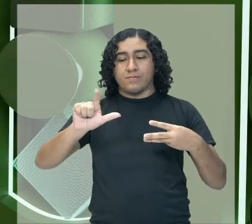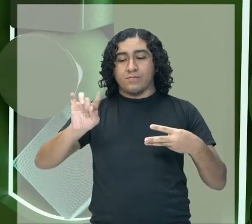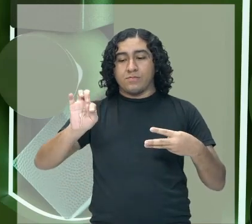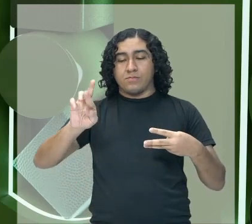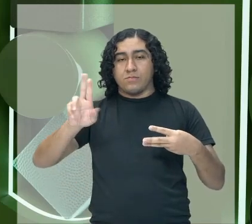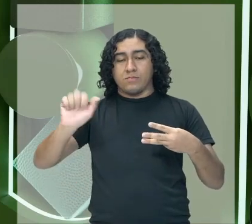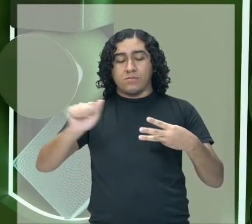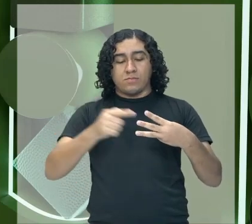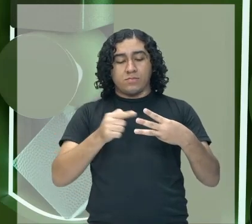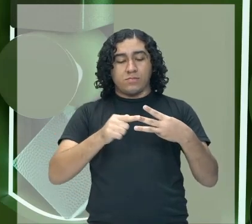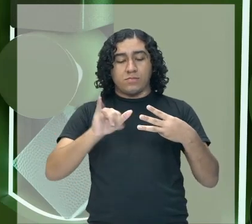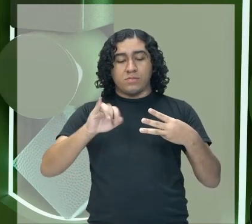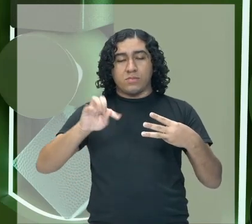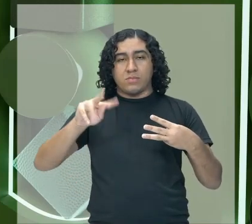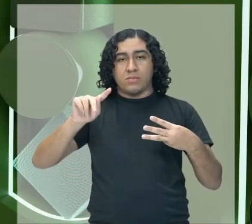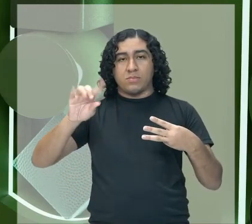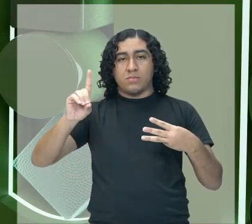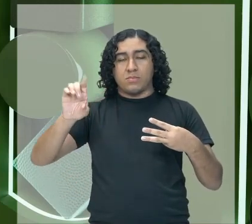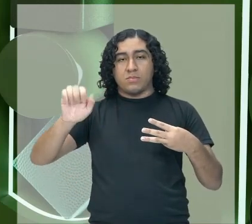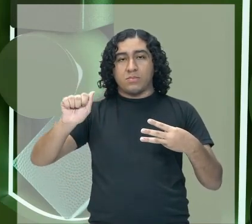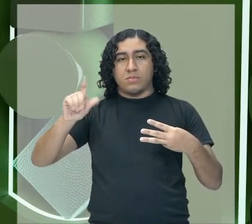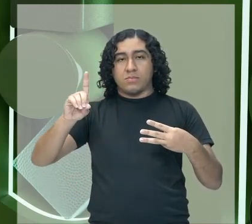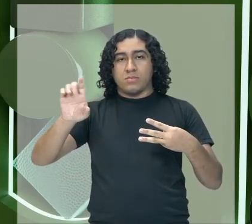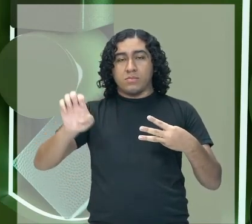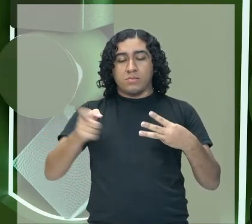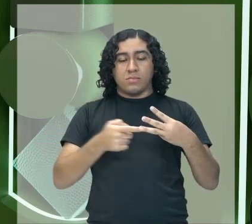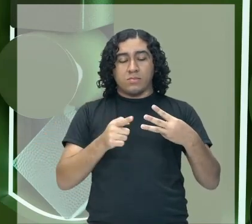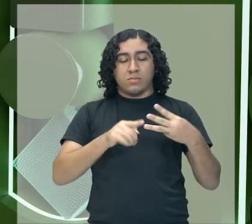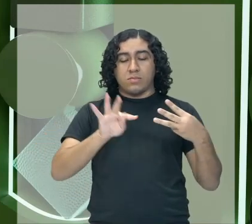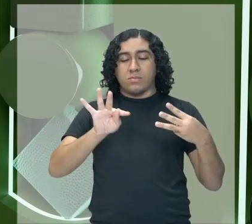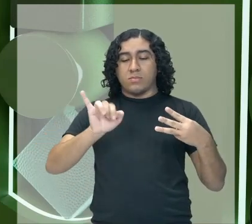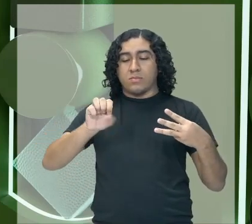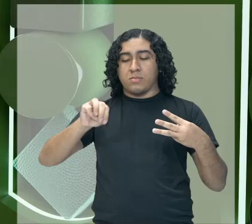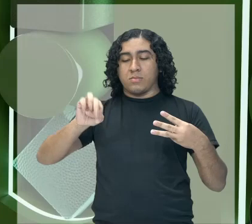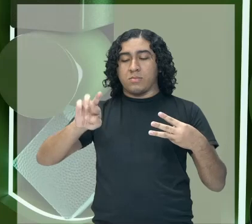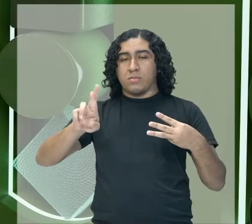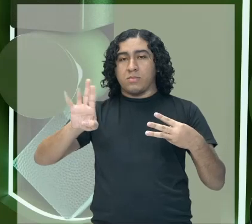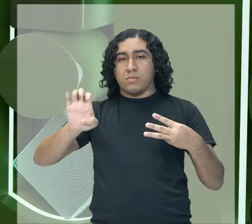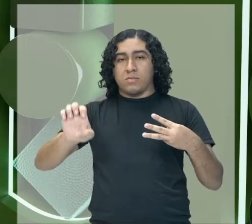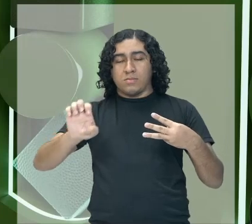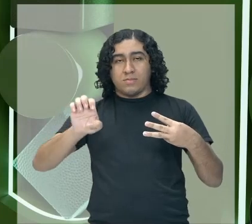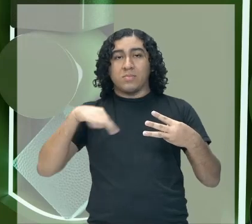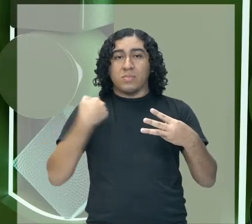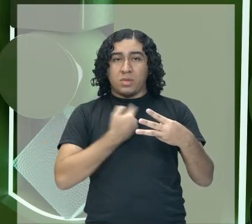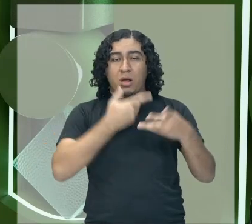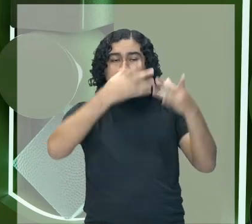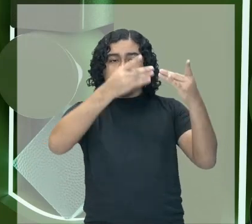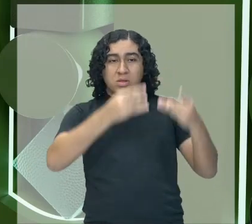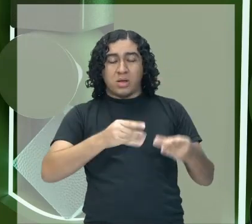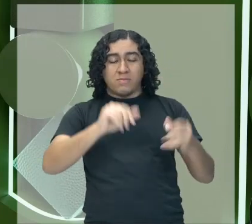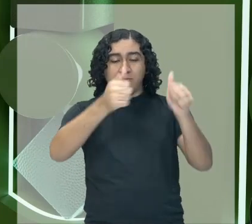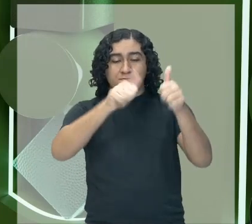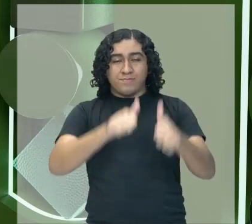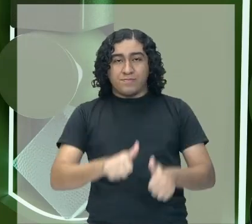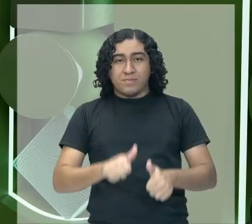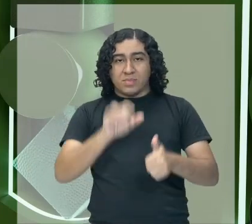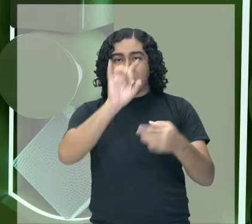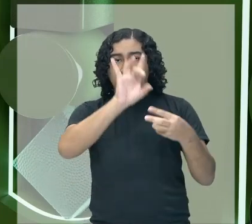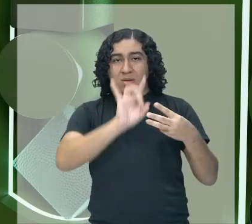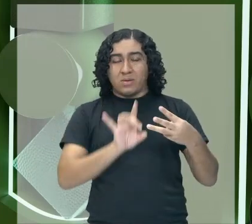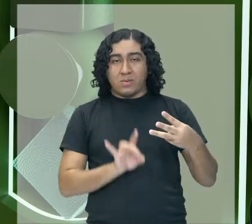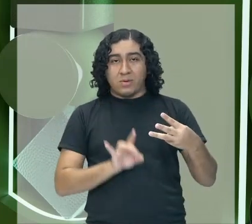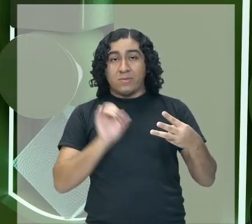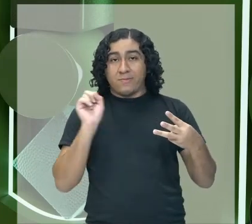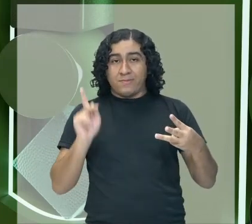intensidade E o timbre nós vamos ver cada uma delas em detalhes vamos falar de